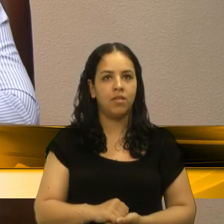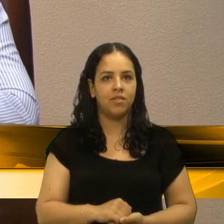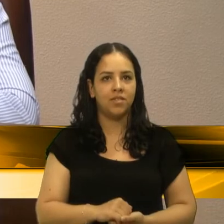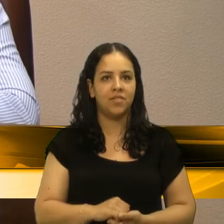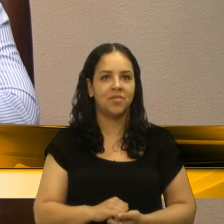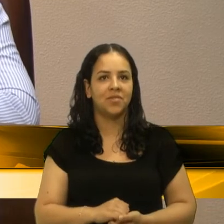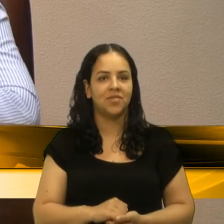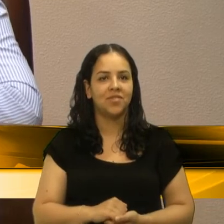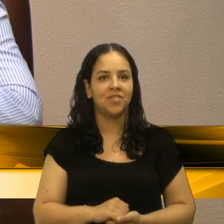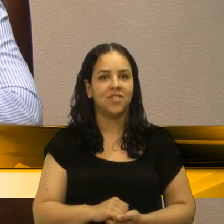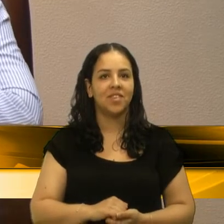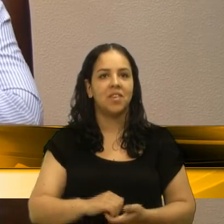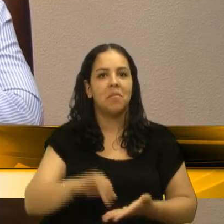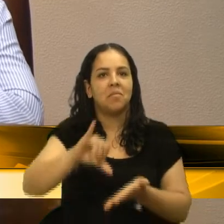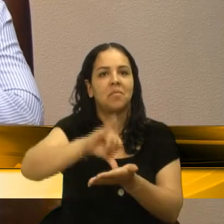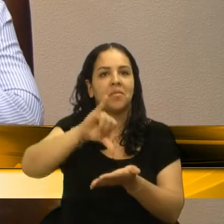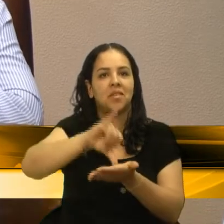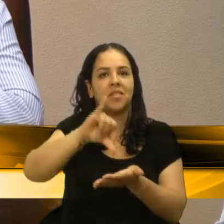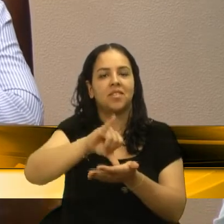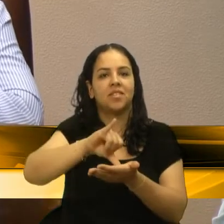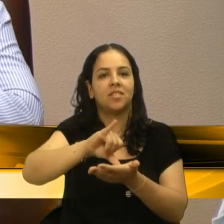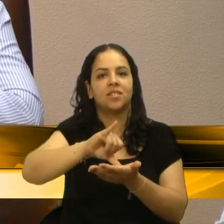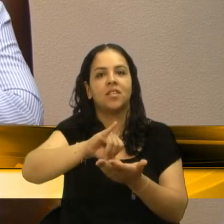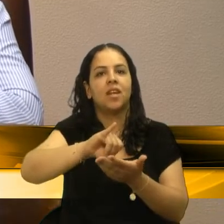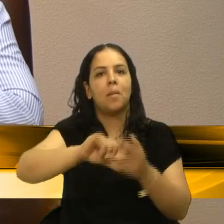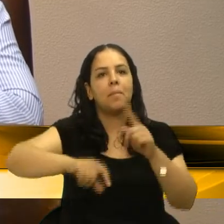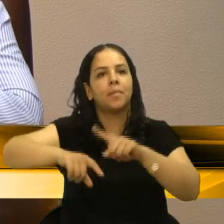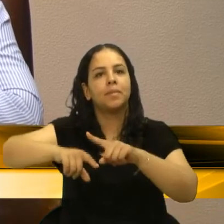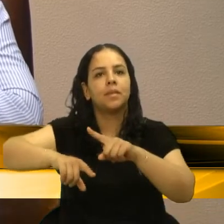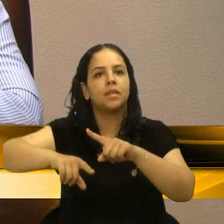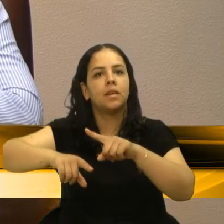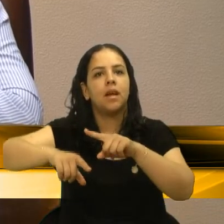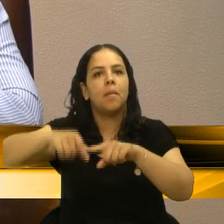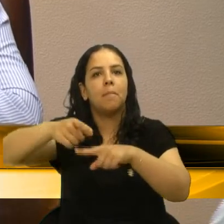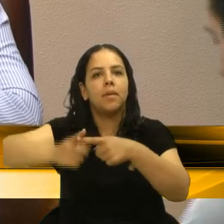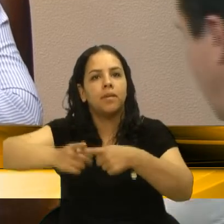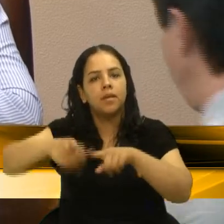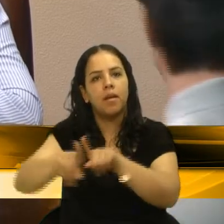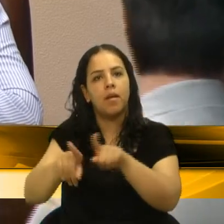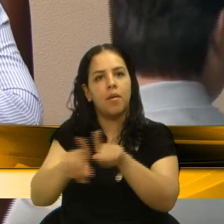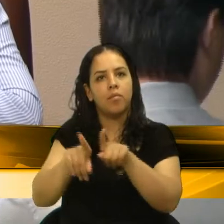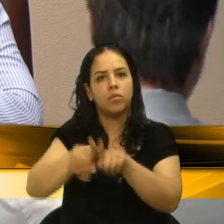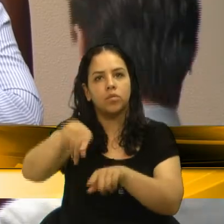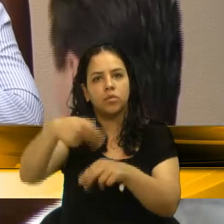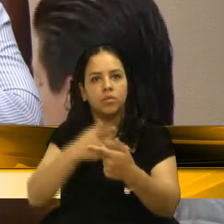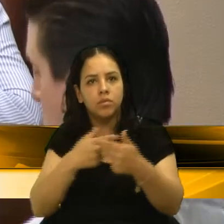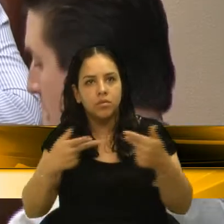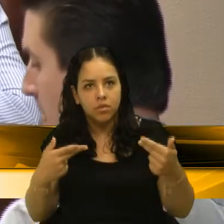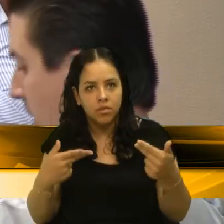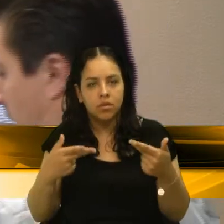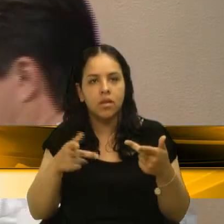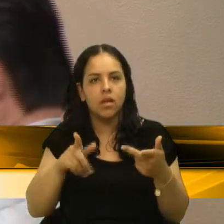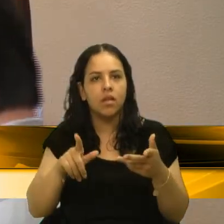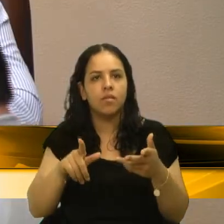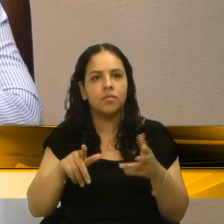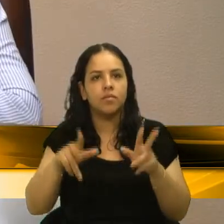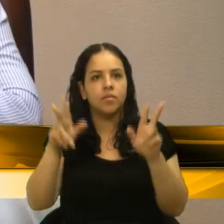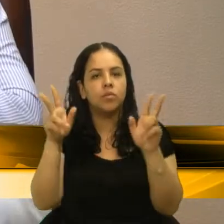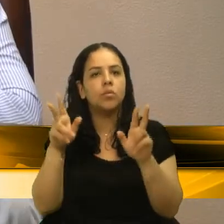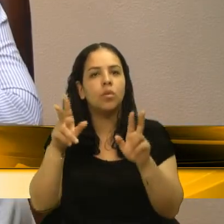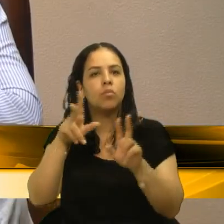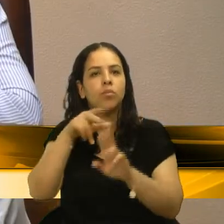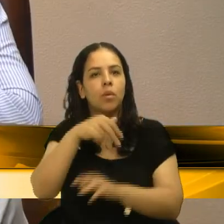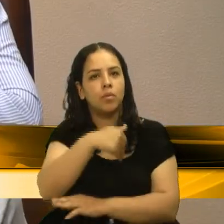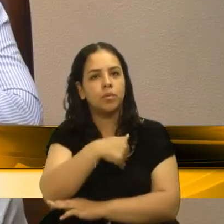avenidas, praças, parques e similares. Com relação ao conteúdo material, então o decreto ficou esclarecido que a iniciativa veio do Ministério Público Federal e que